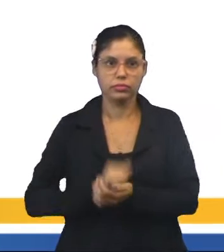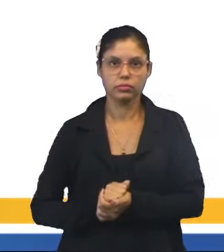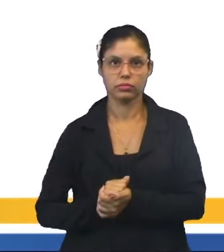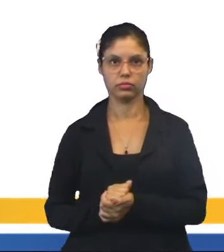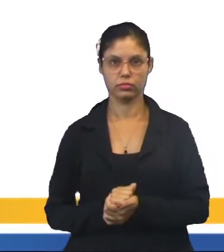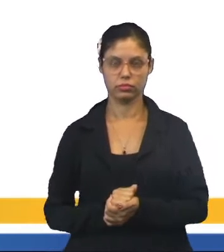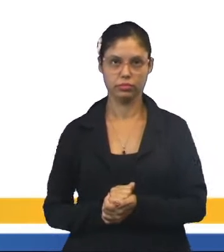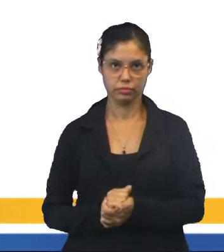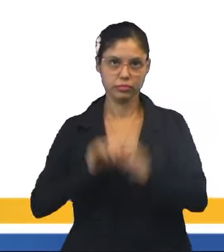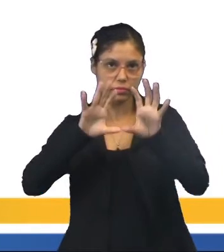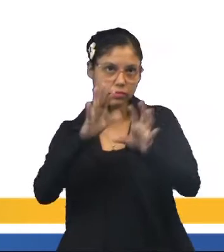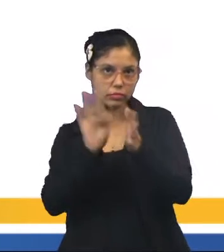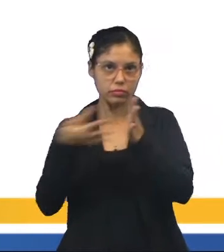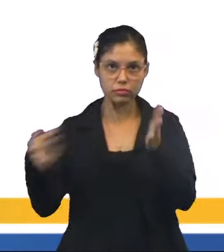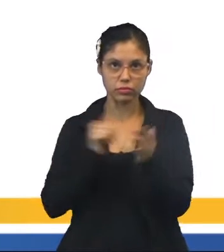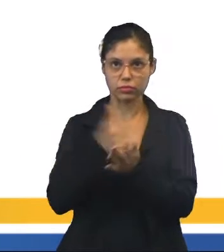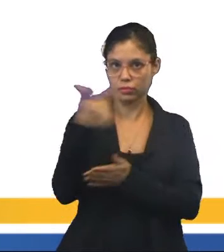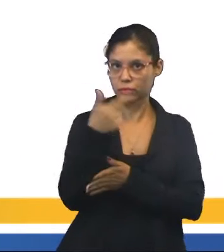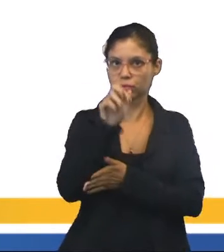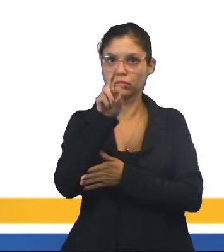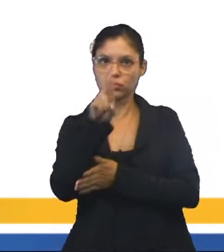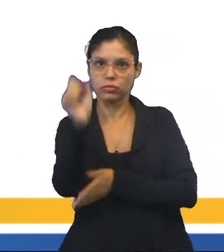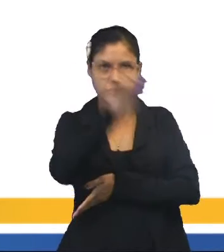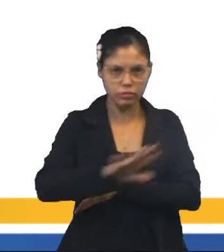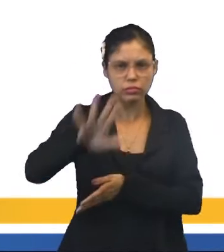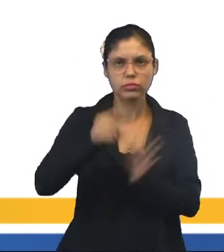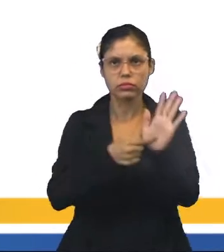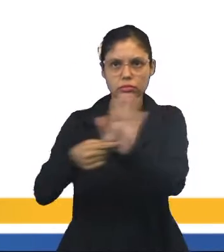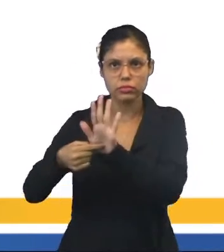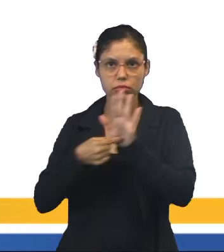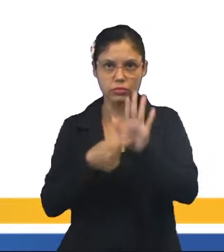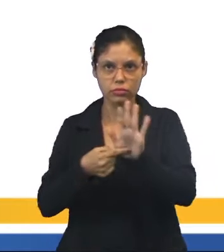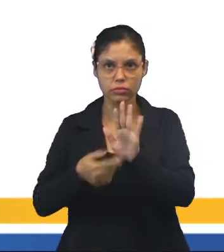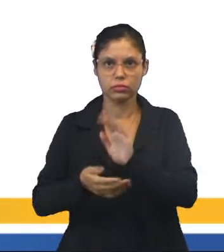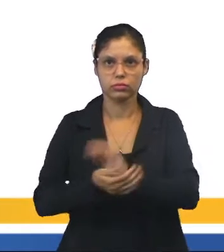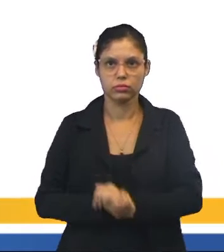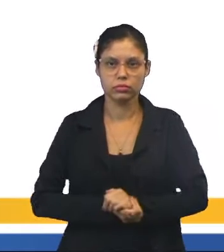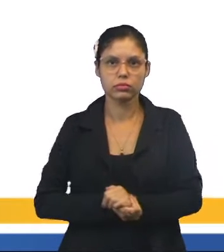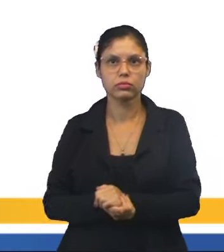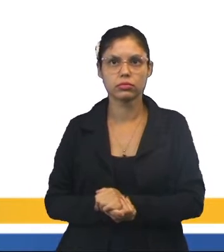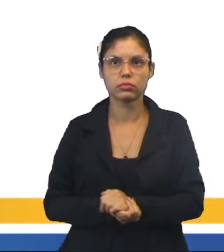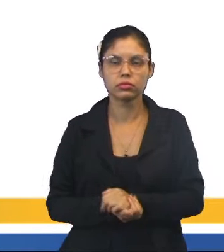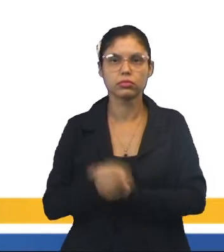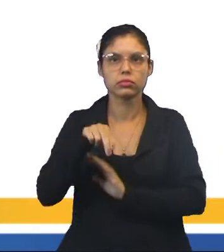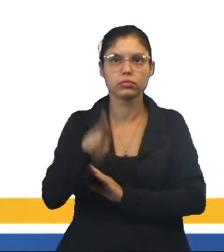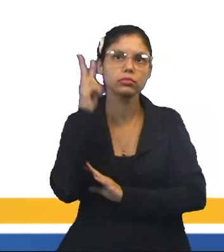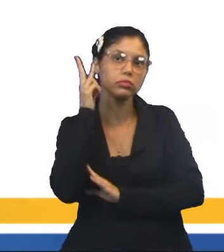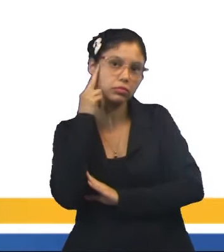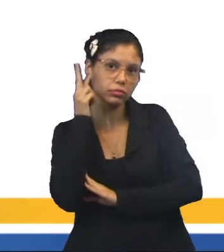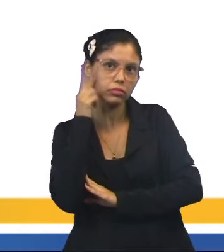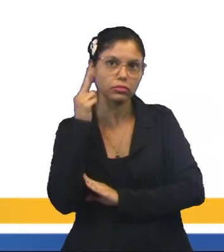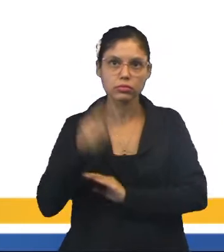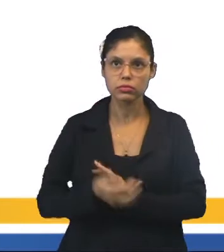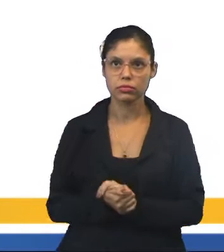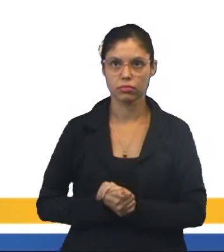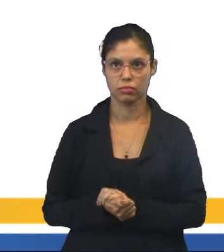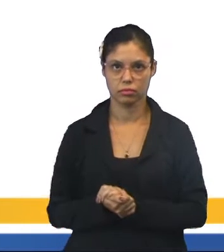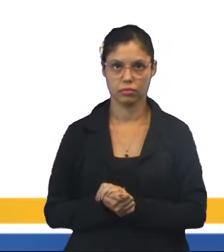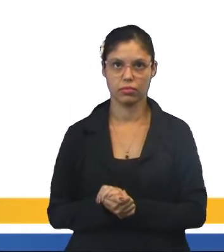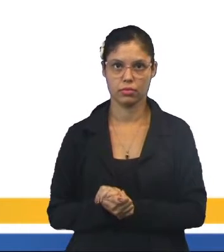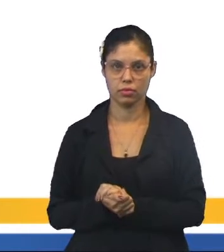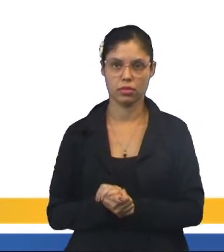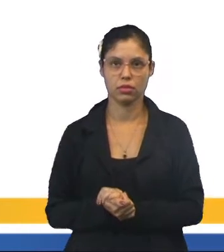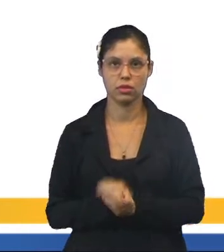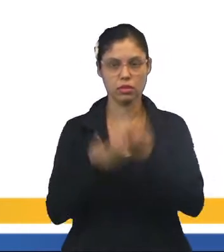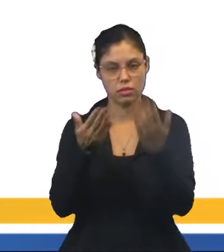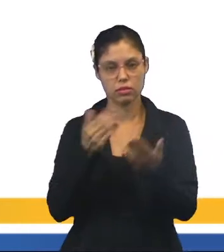parábola. As funções do segundo grau geralmente são apresentadas em sua forma